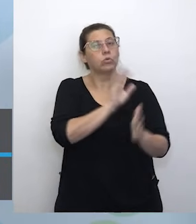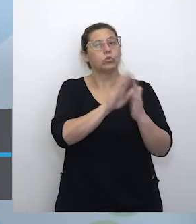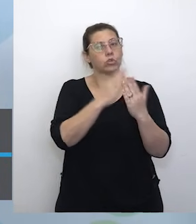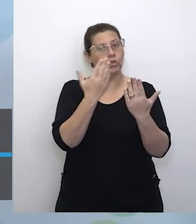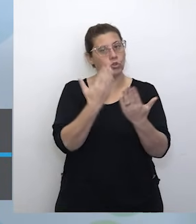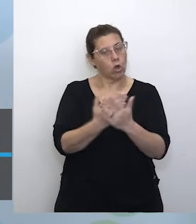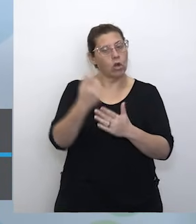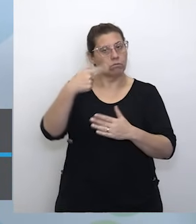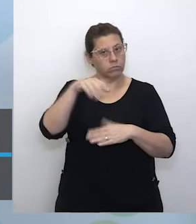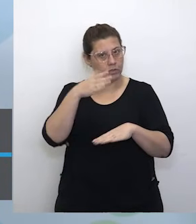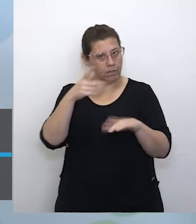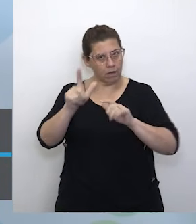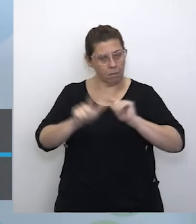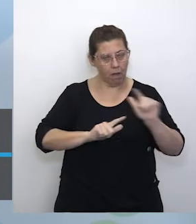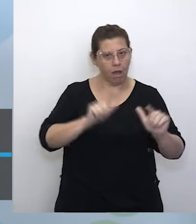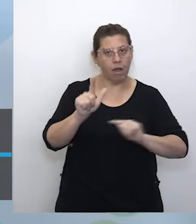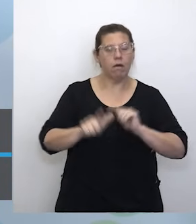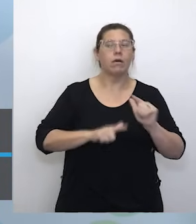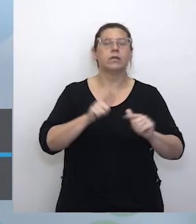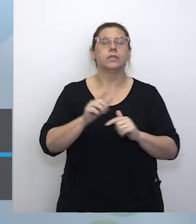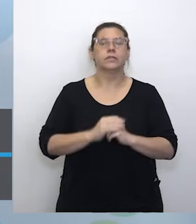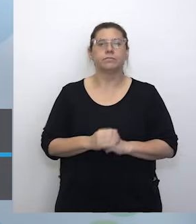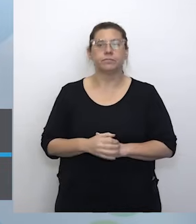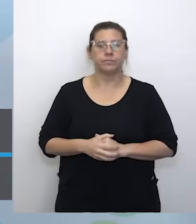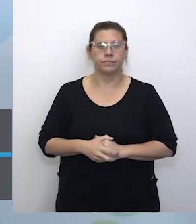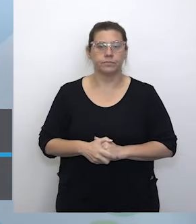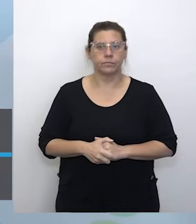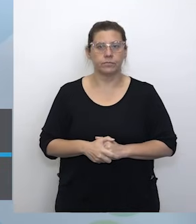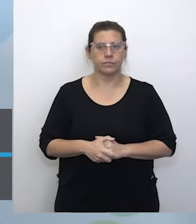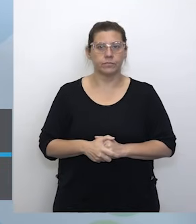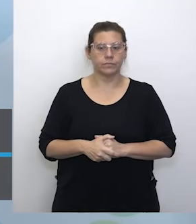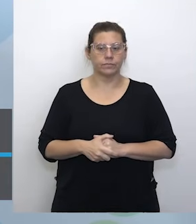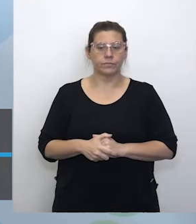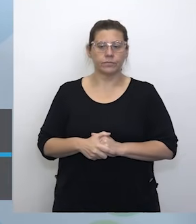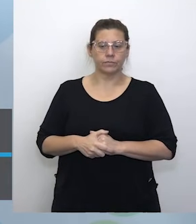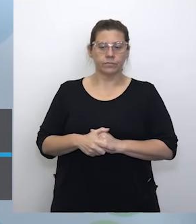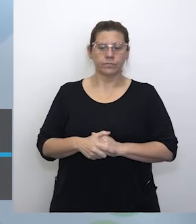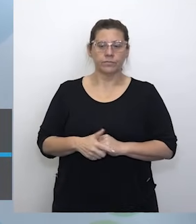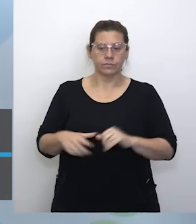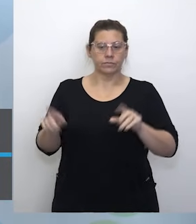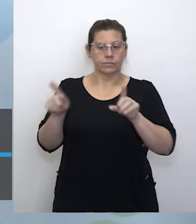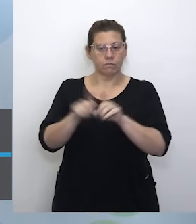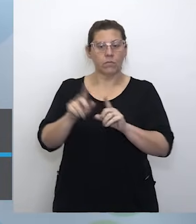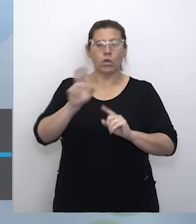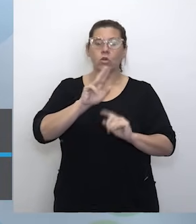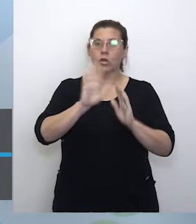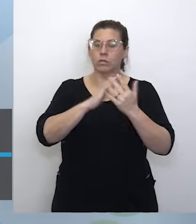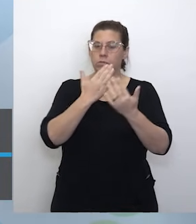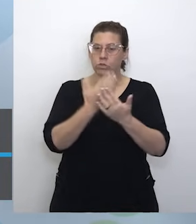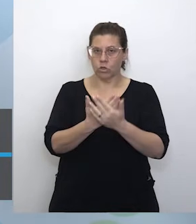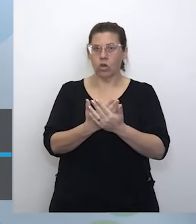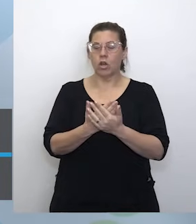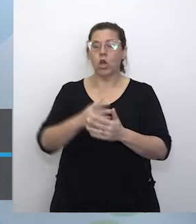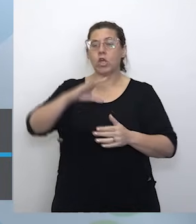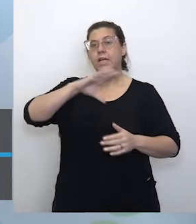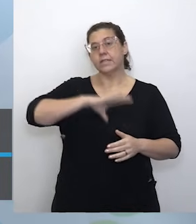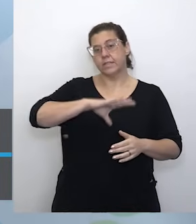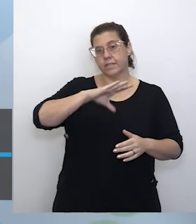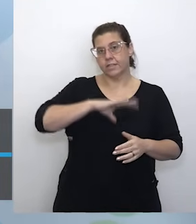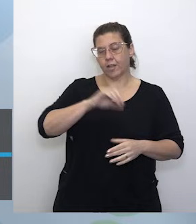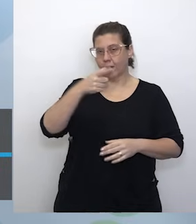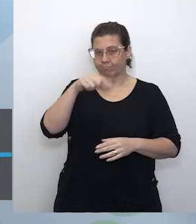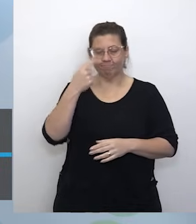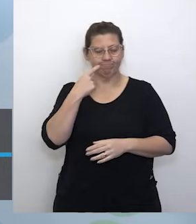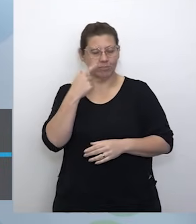que você pertence, a escola que você está aí reunindo os alunos, coloca também o nome da escola e a cidade, que aí a gente lê aqui com